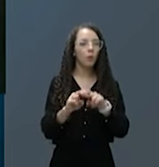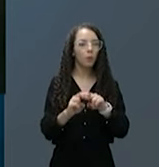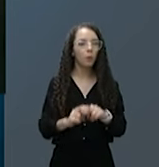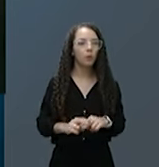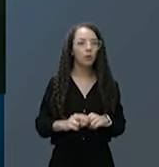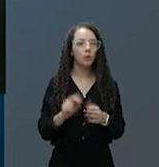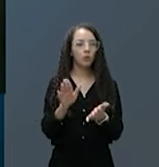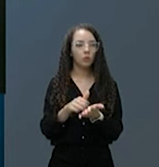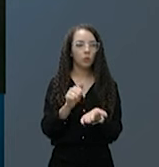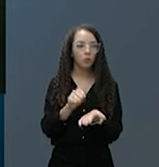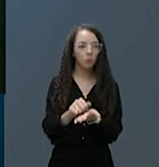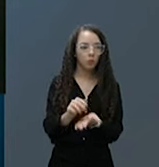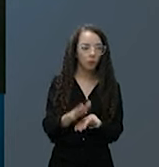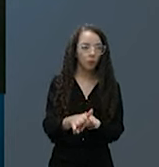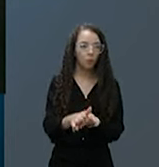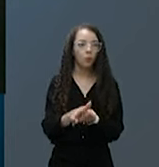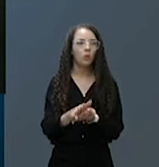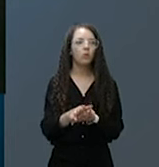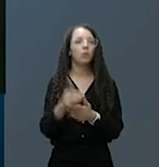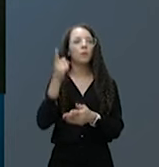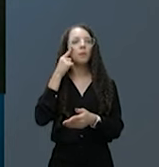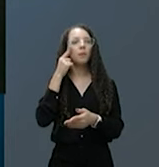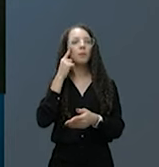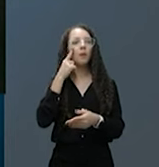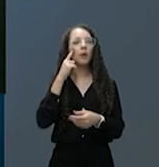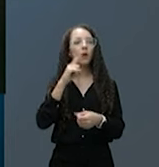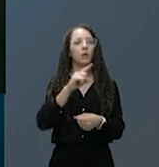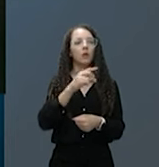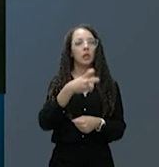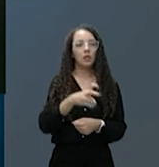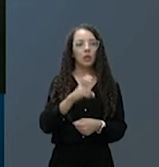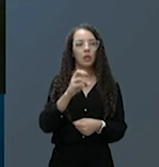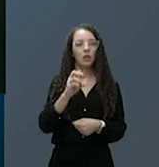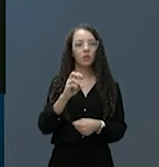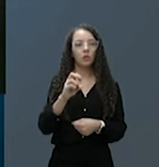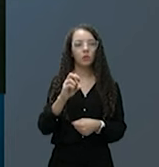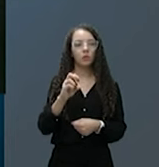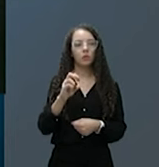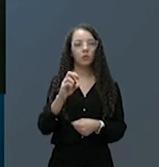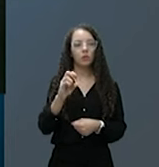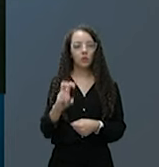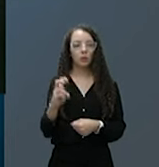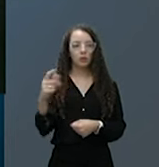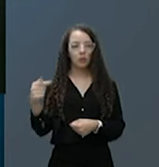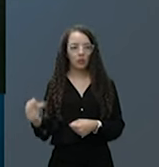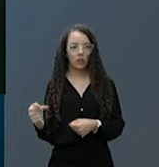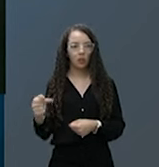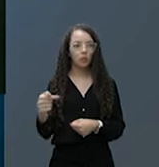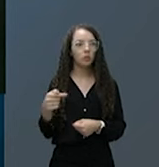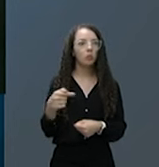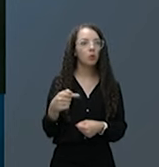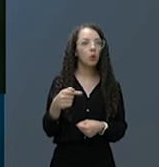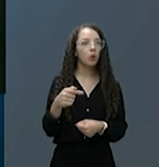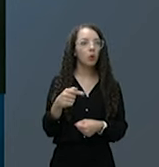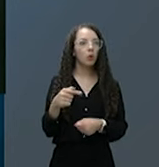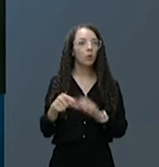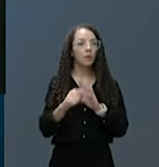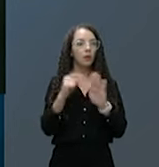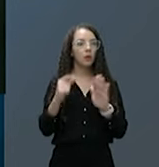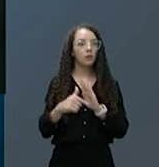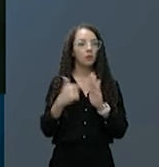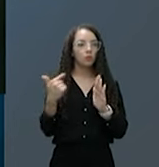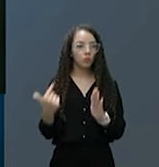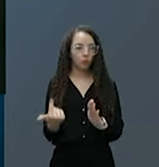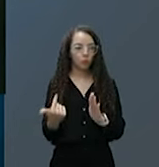era prevista no 557, parágrafo 2º do Código Revogado. Ainda que o escopo do agravo interno